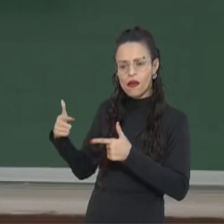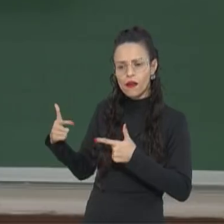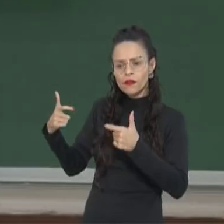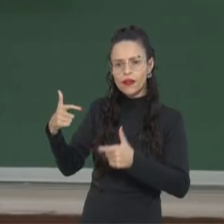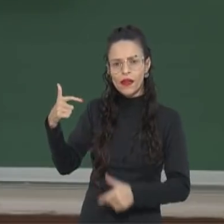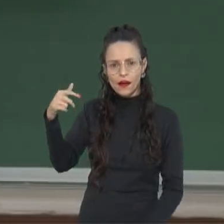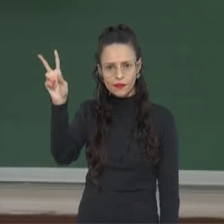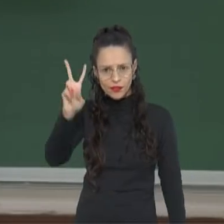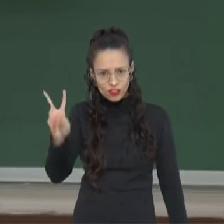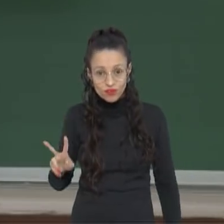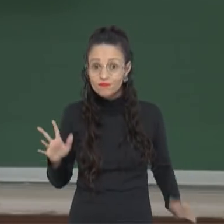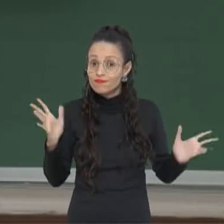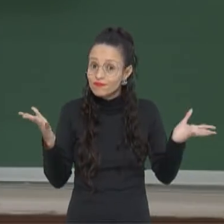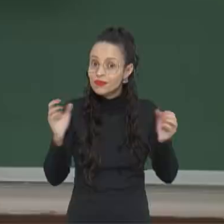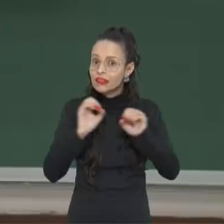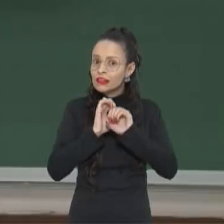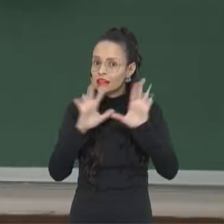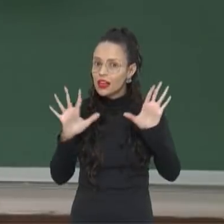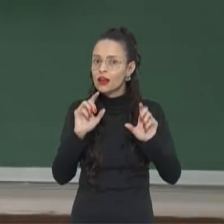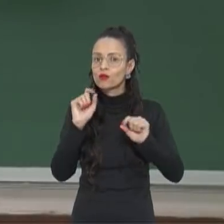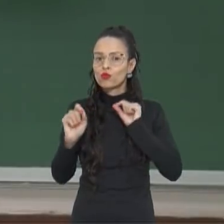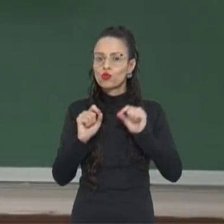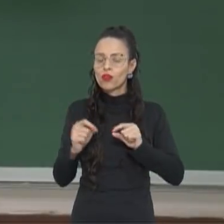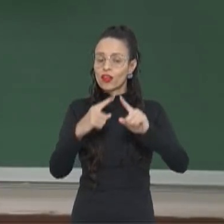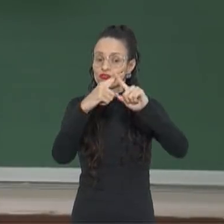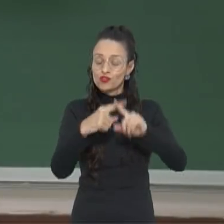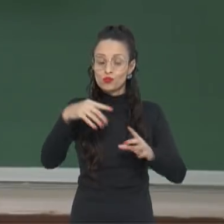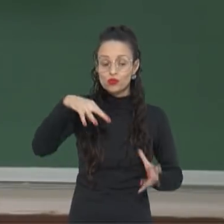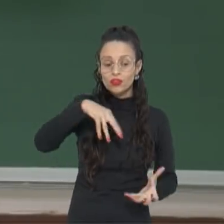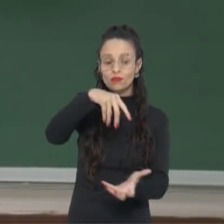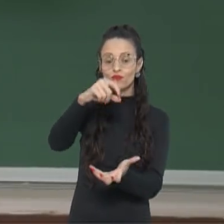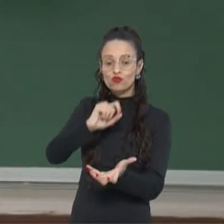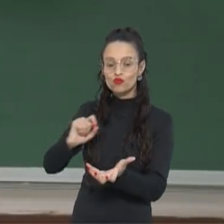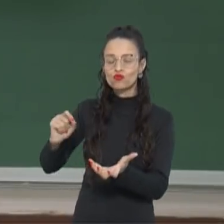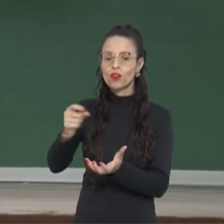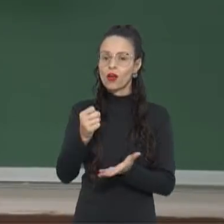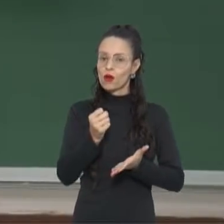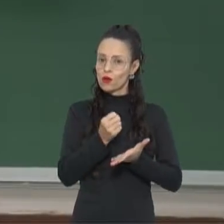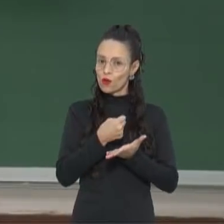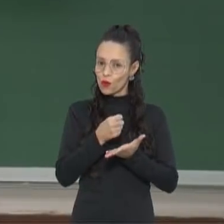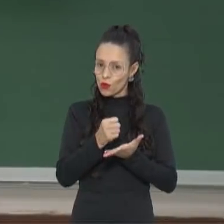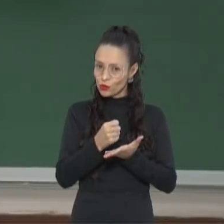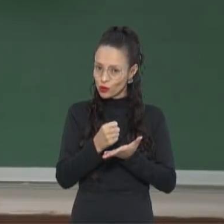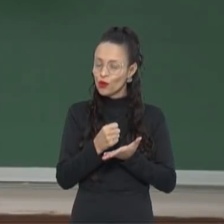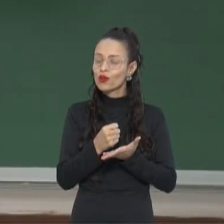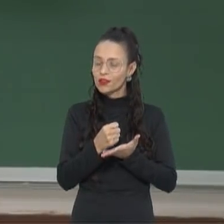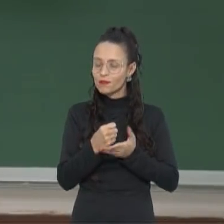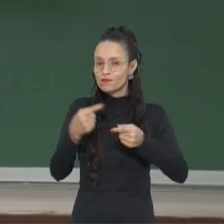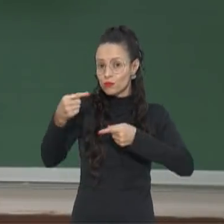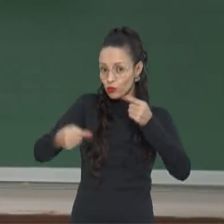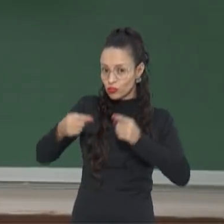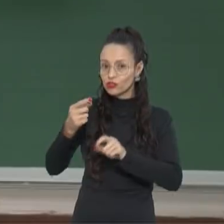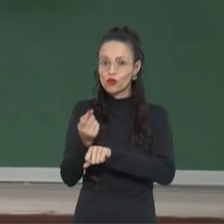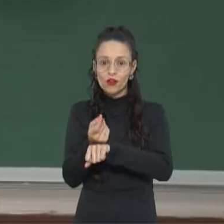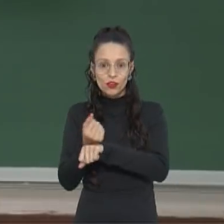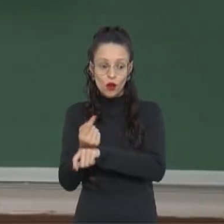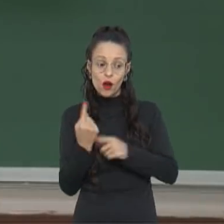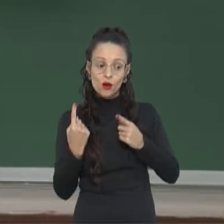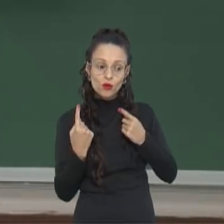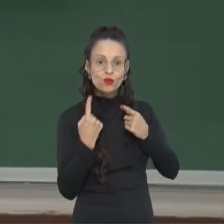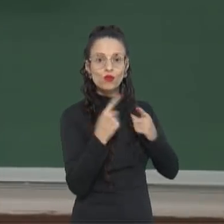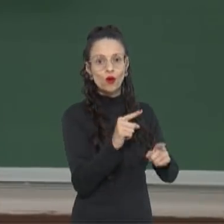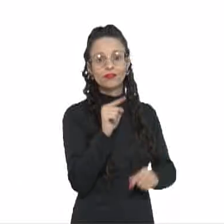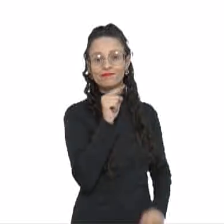a disputa mundial pelo controle político e econômico contra a União Soviética, que era